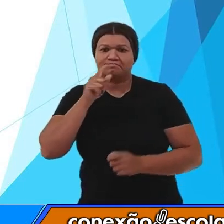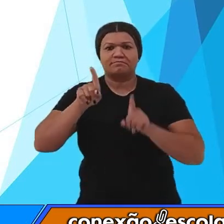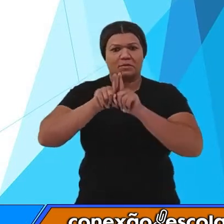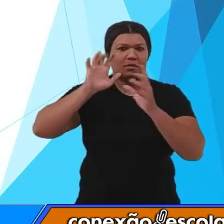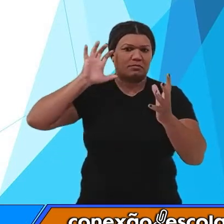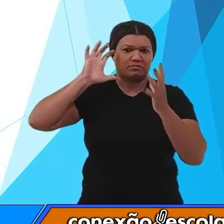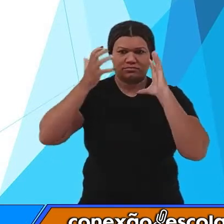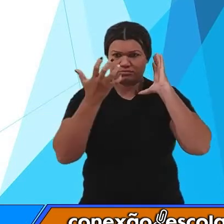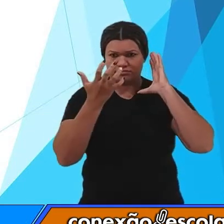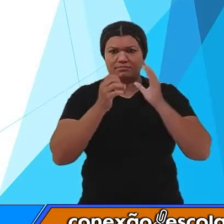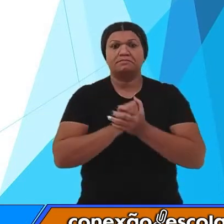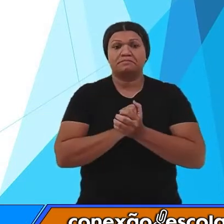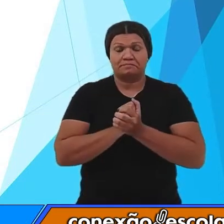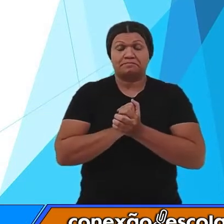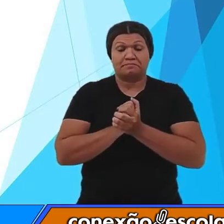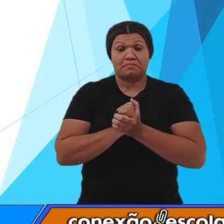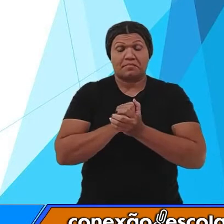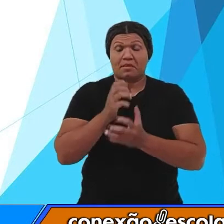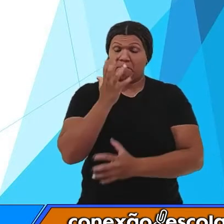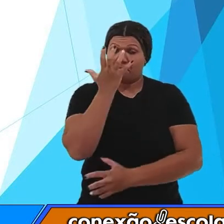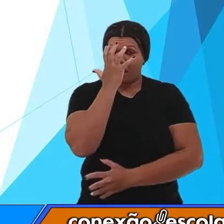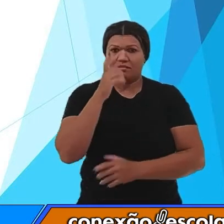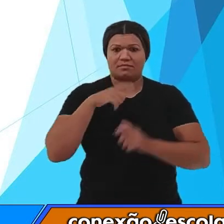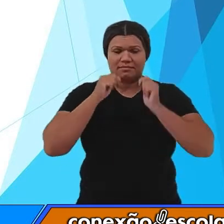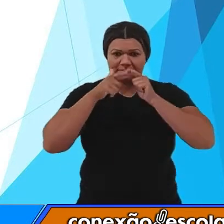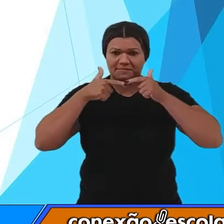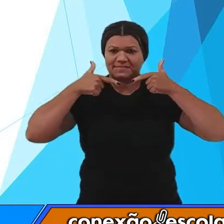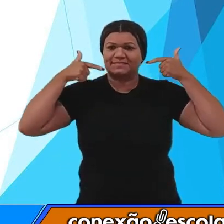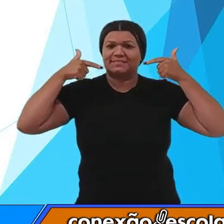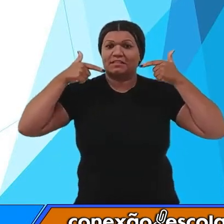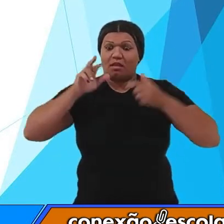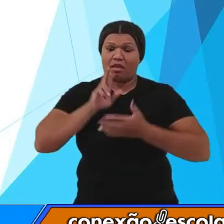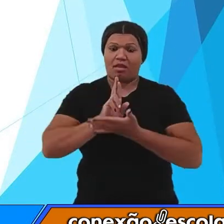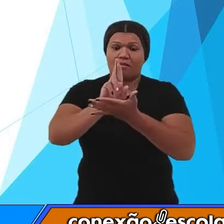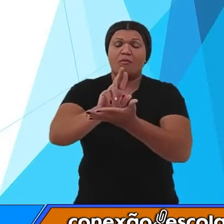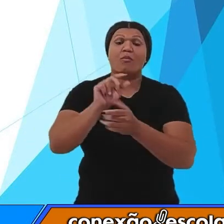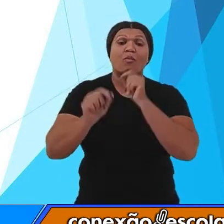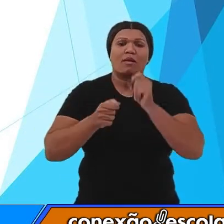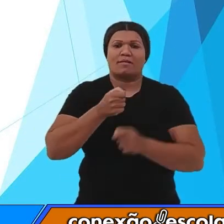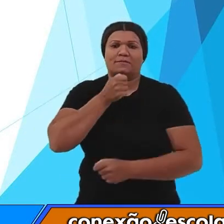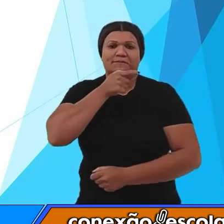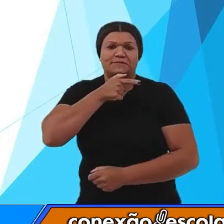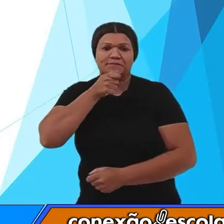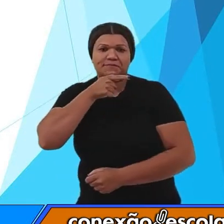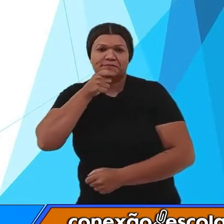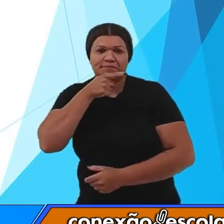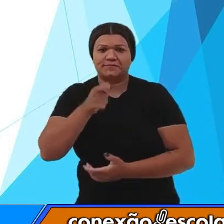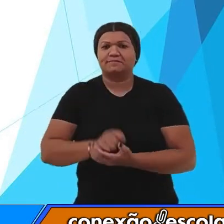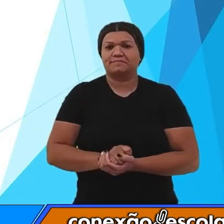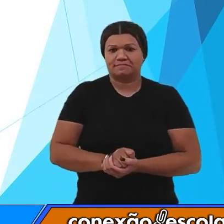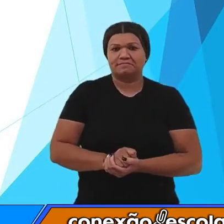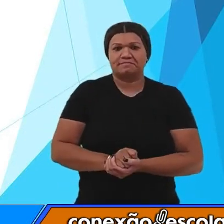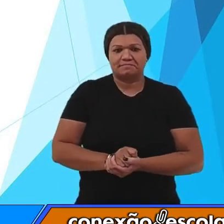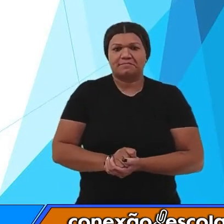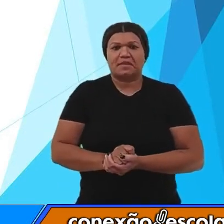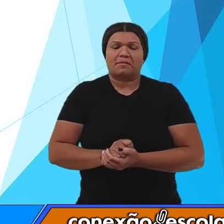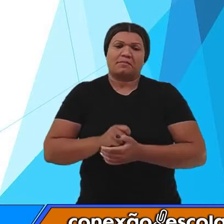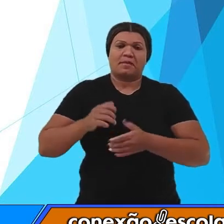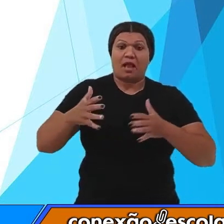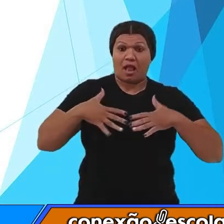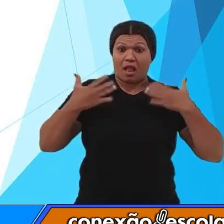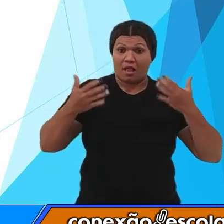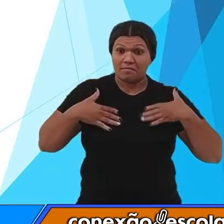tragédia. A máscara que está sorrindo representa a comédia, a sátira, a